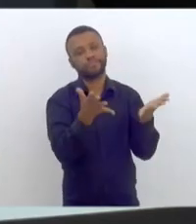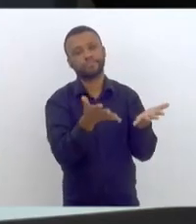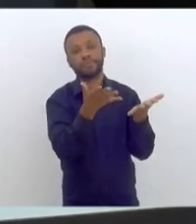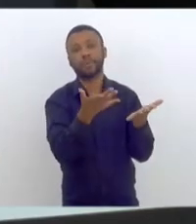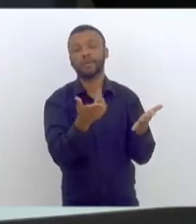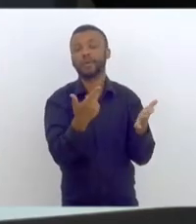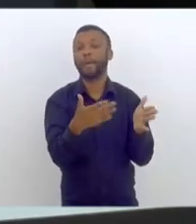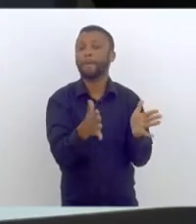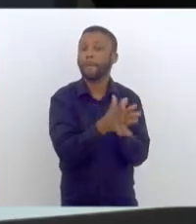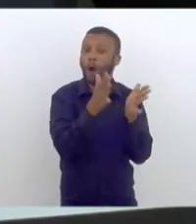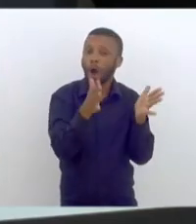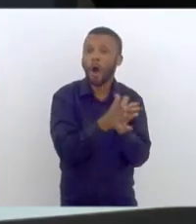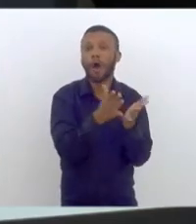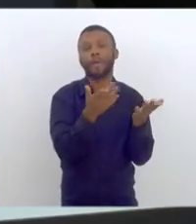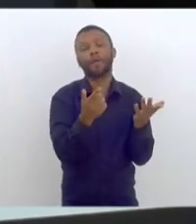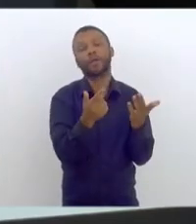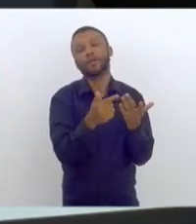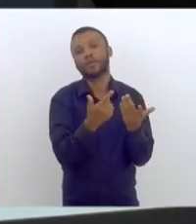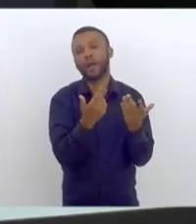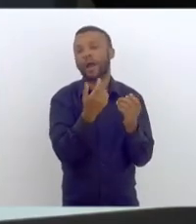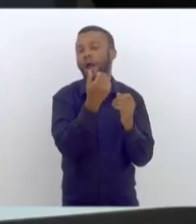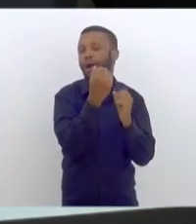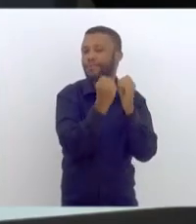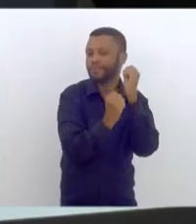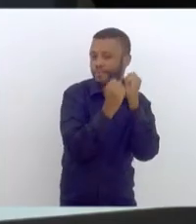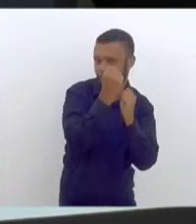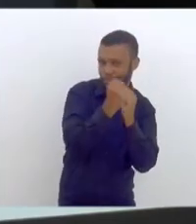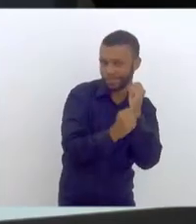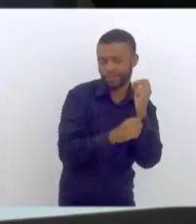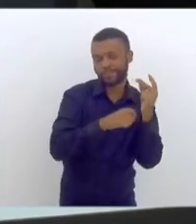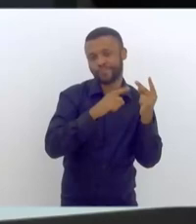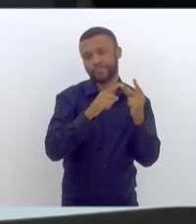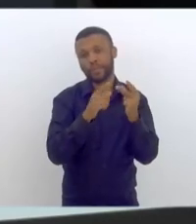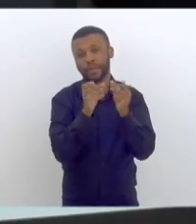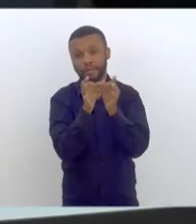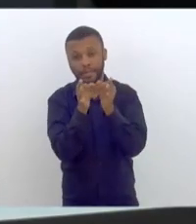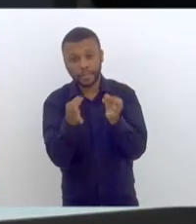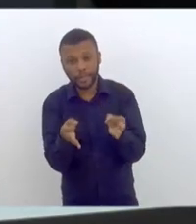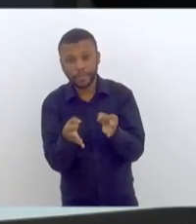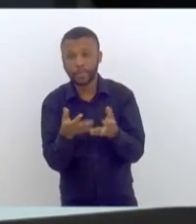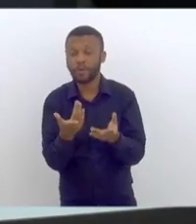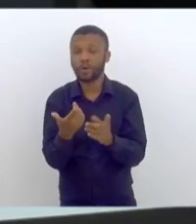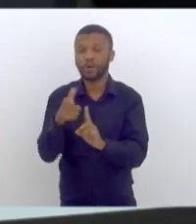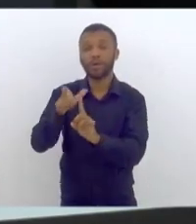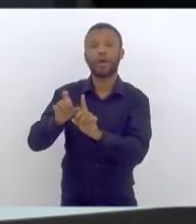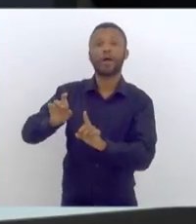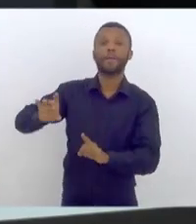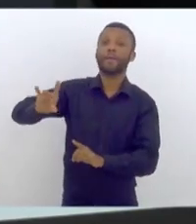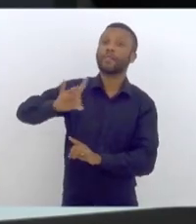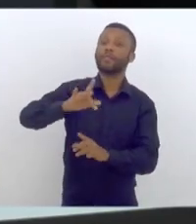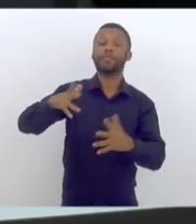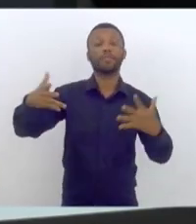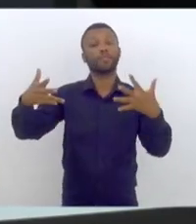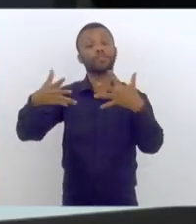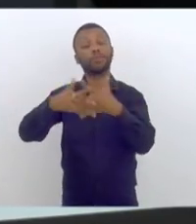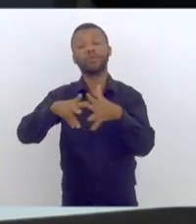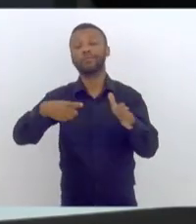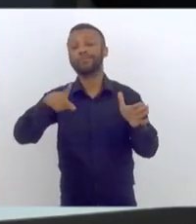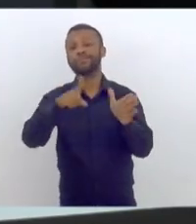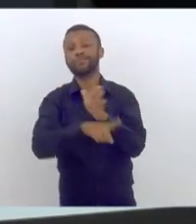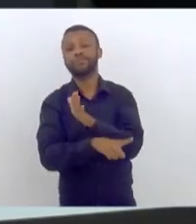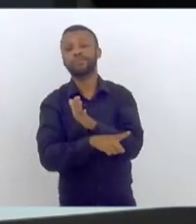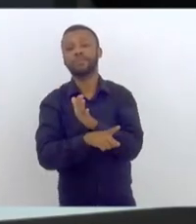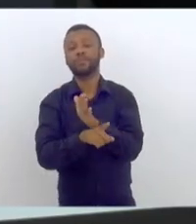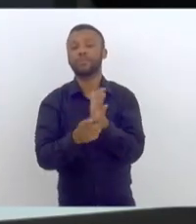favorecido que é o micro pequeno e o individual né não se confunde com benefício fiscal de ICMS tão pouco